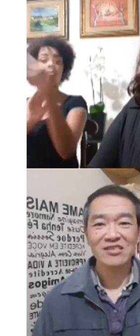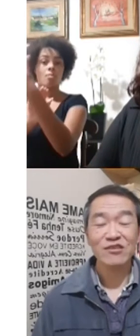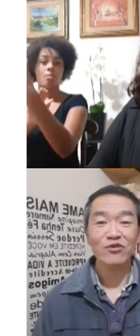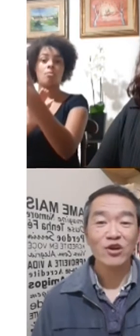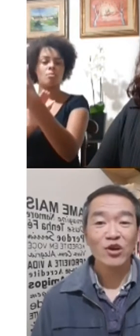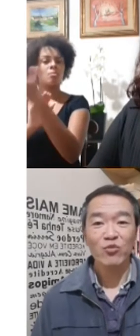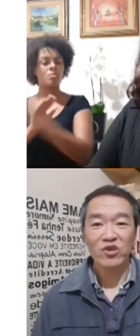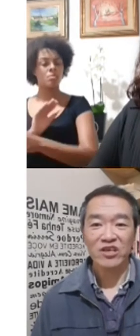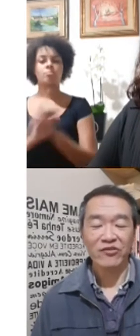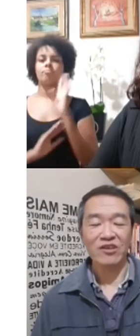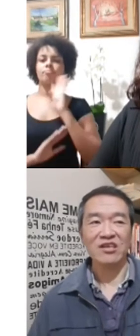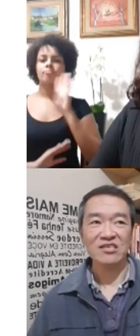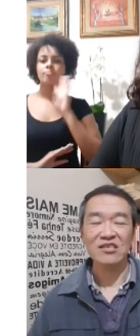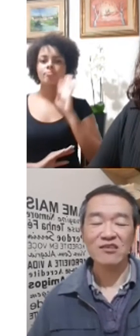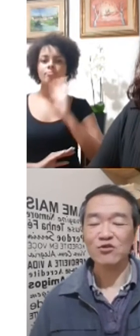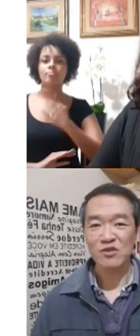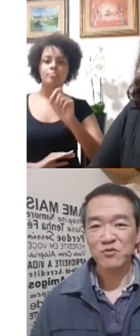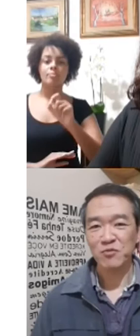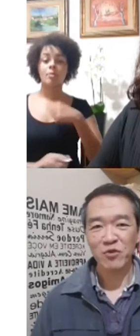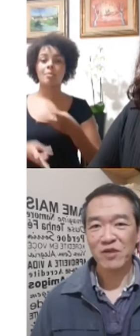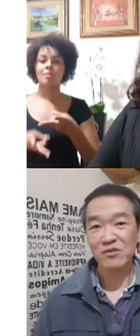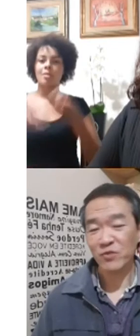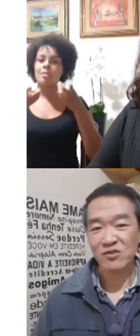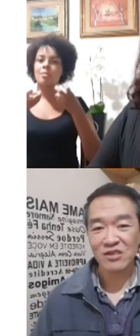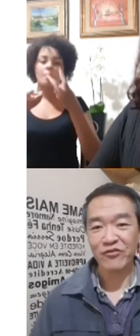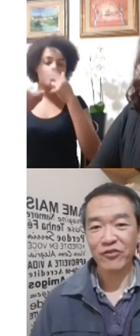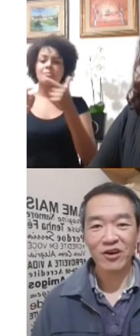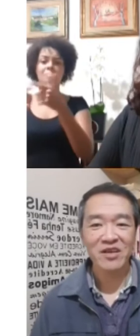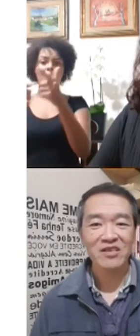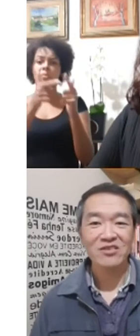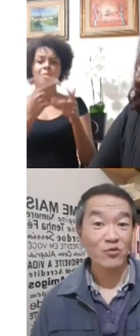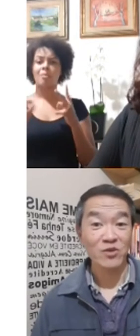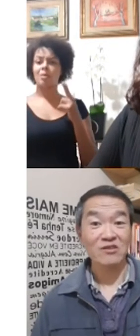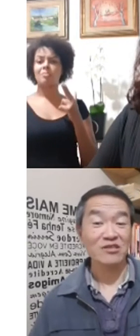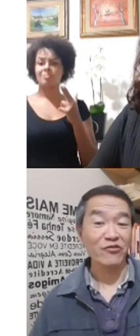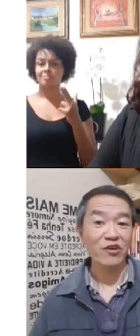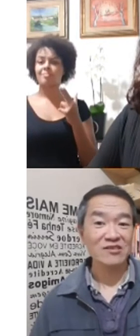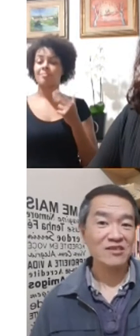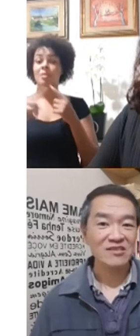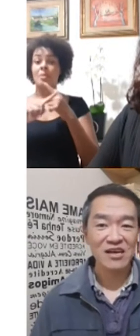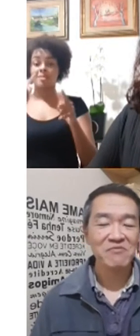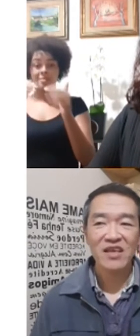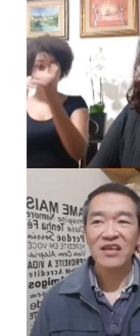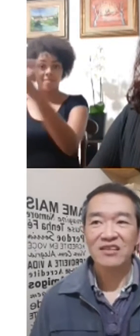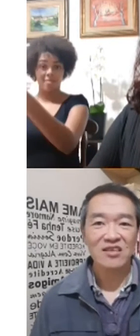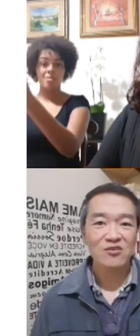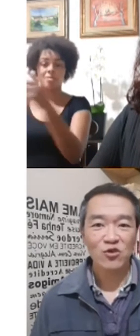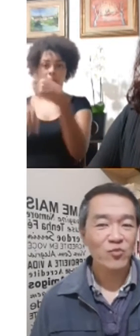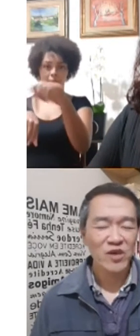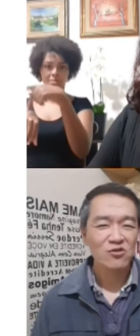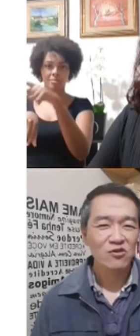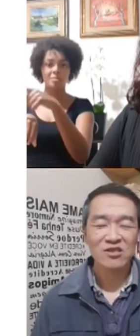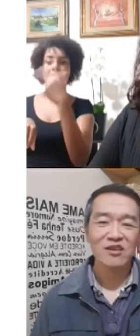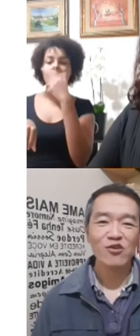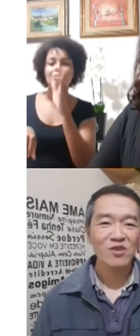significativo, porque eu falo que a gente tem os mesmos problemas que o pessoal lá de fora. Só que o pessoal lá de fora, às vezes, já